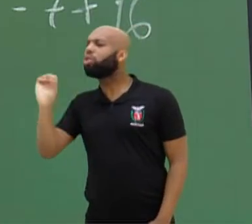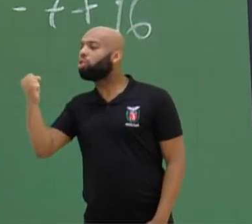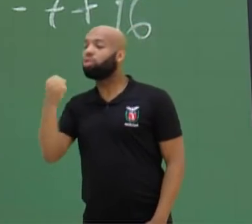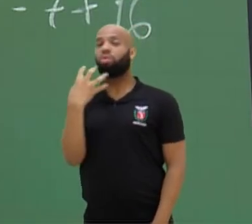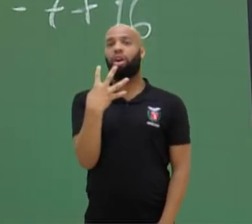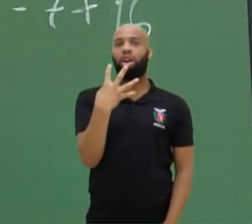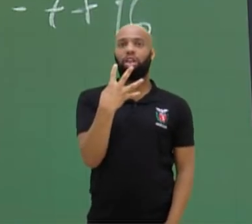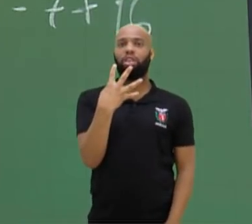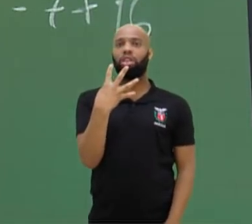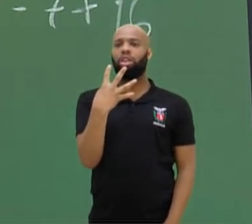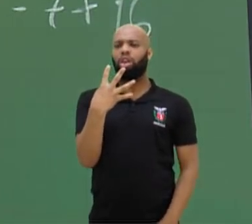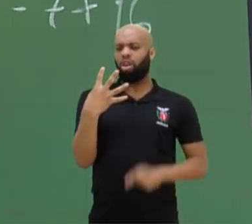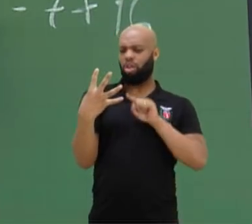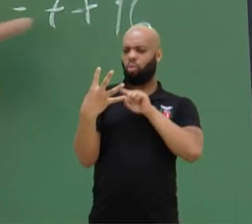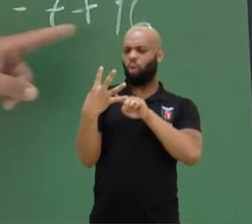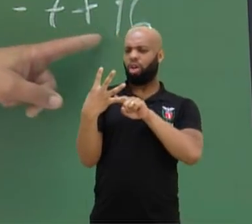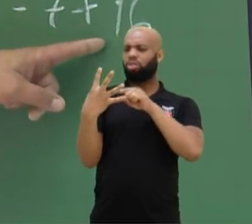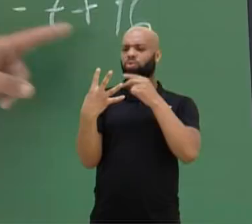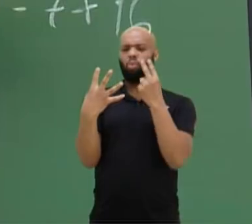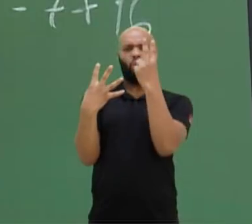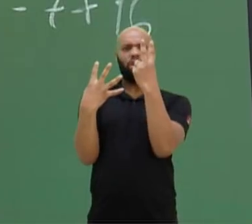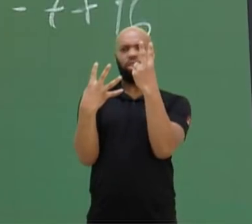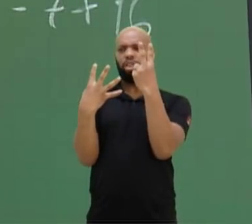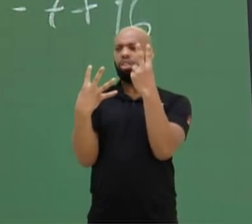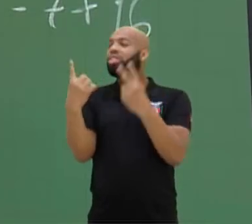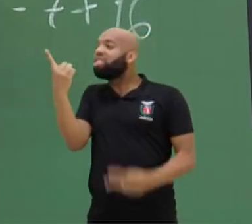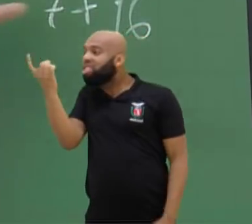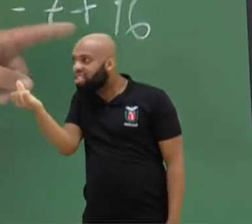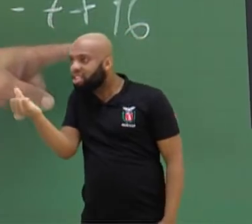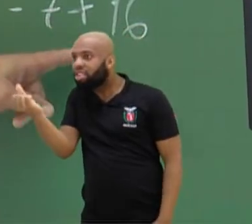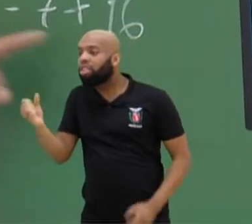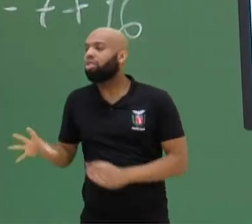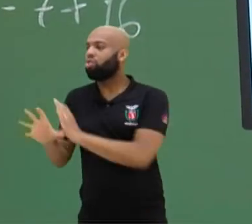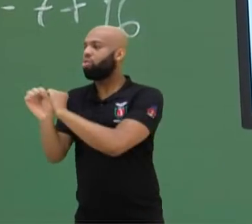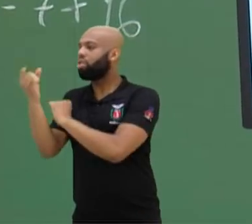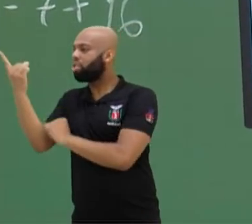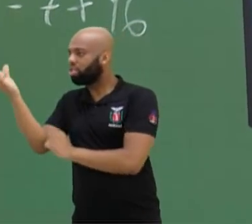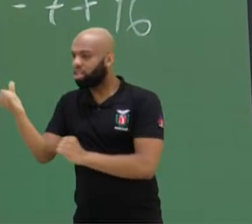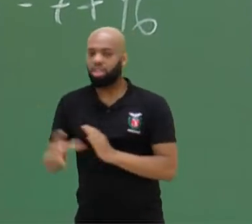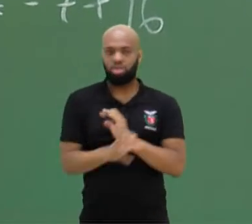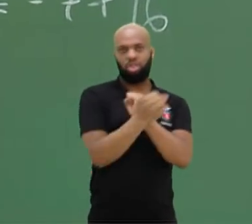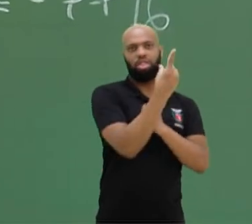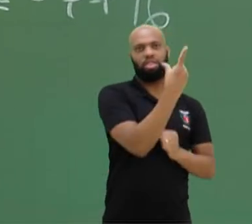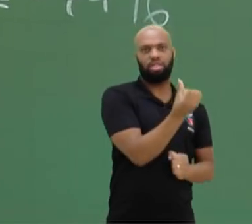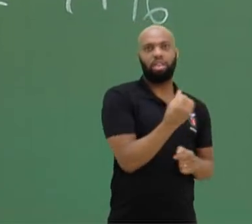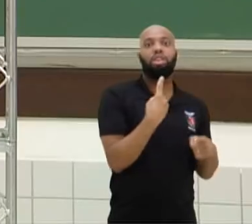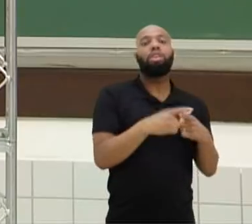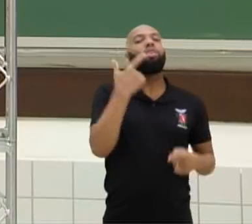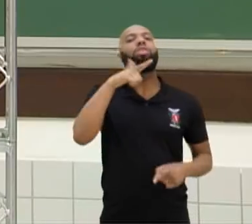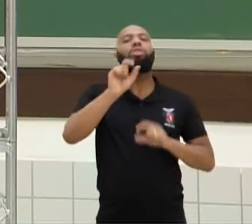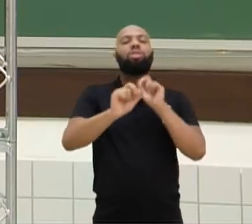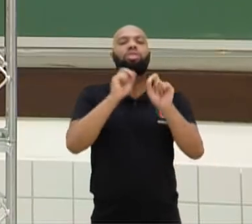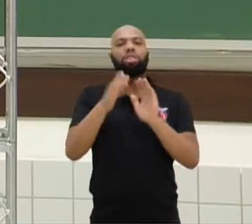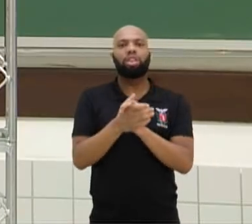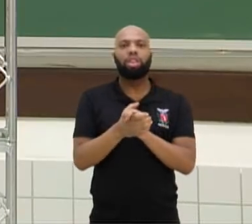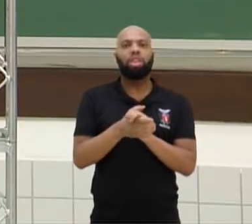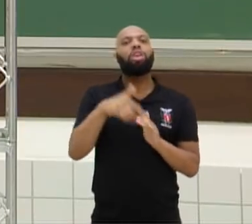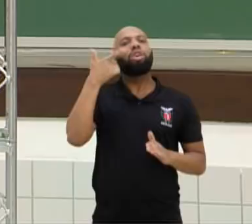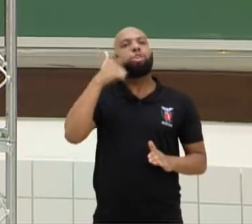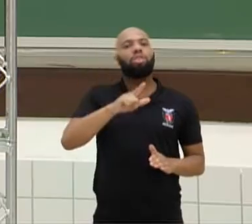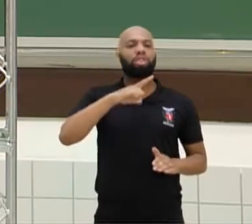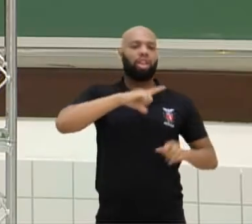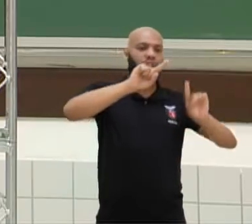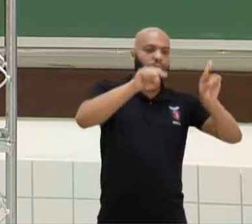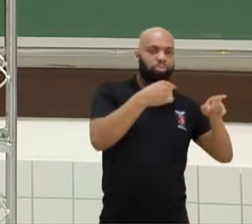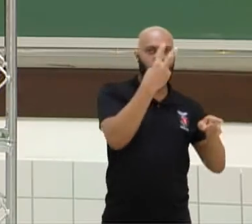4? 16. Somo 16 dos dois lados. Dessa forma, eu consigo chegar na soma dos dois